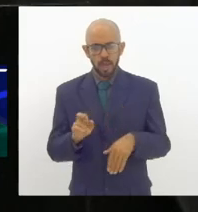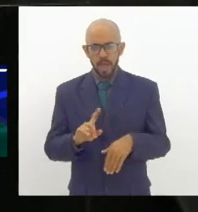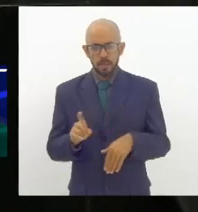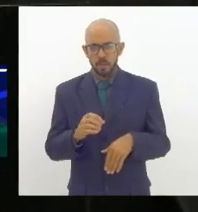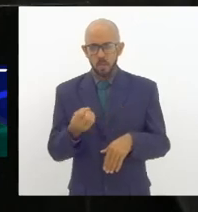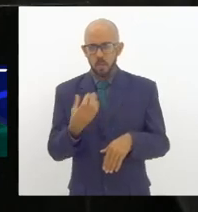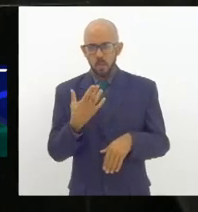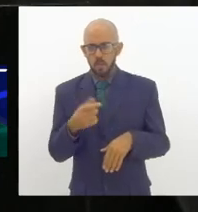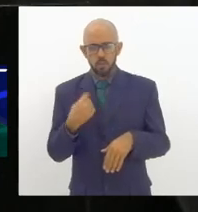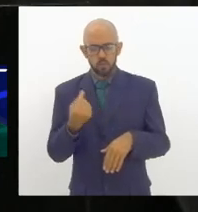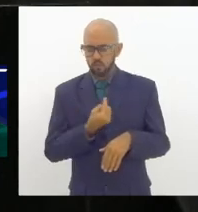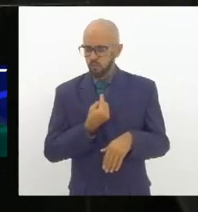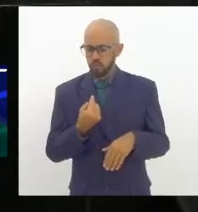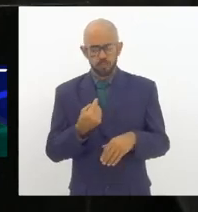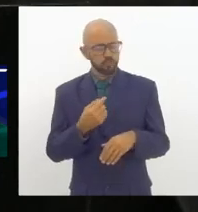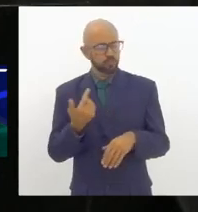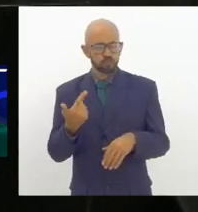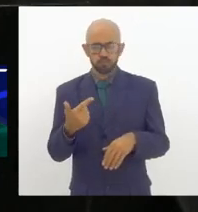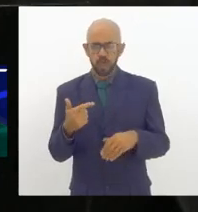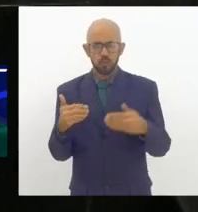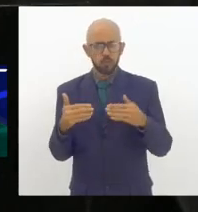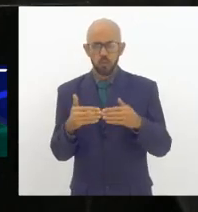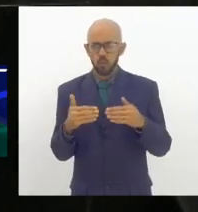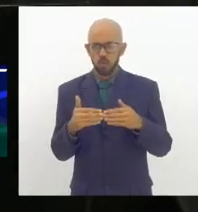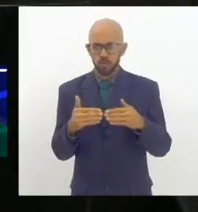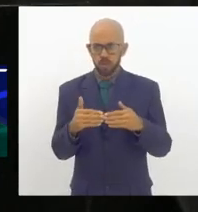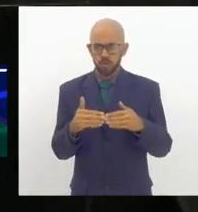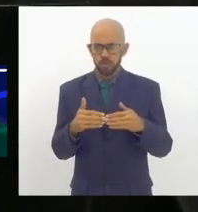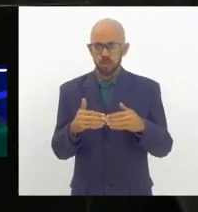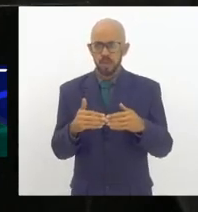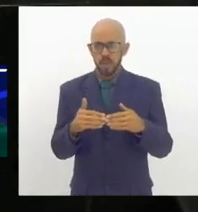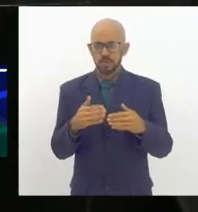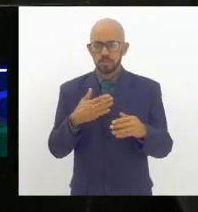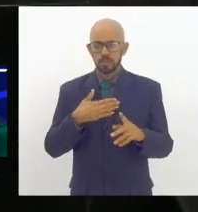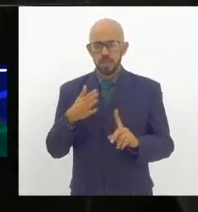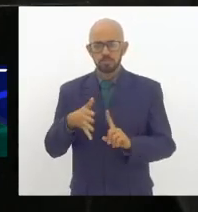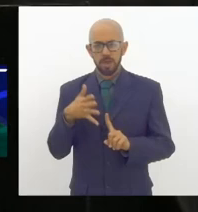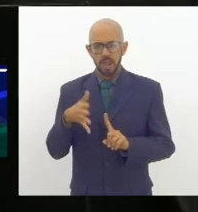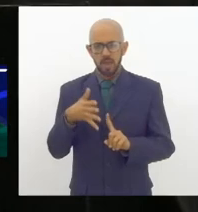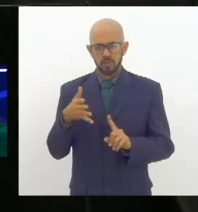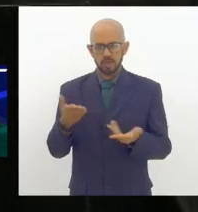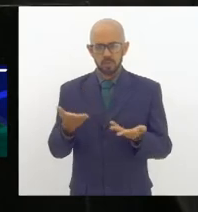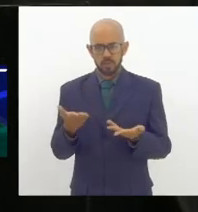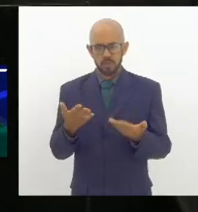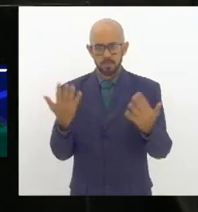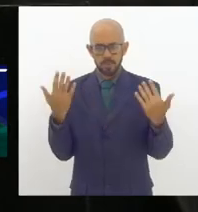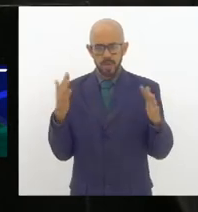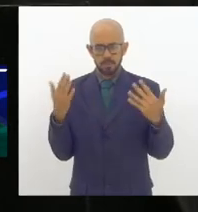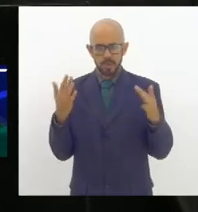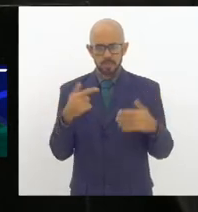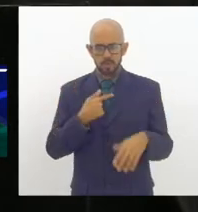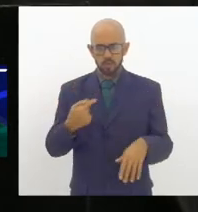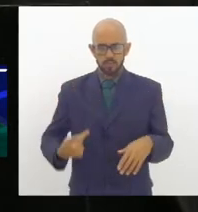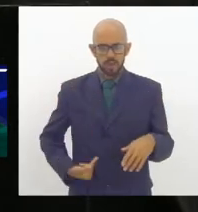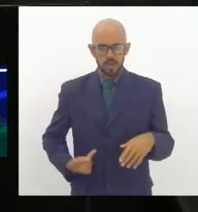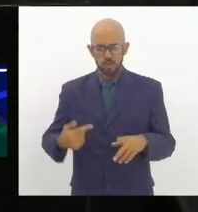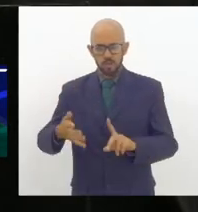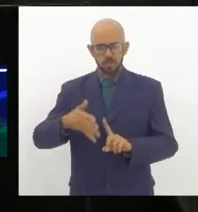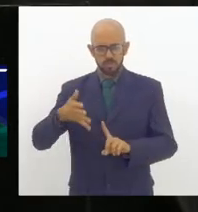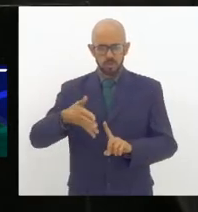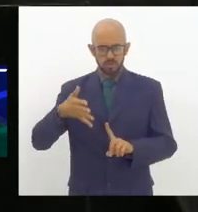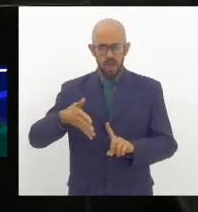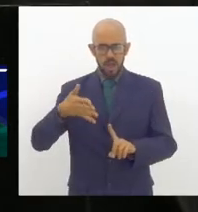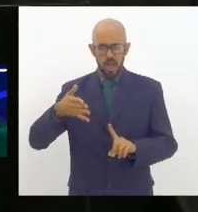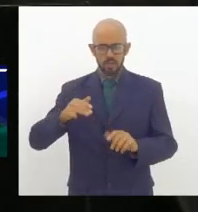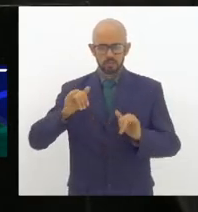Nenhum de Nós está de acordo então era o essas as minhas palavras parabenizar o governador pela sua fala